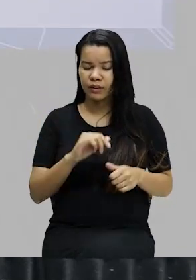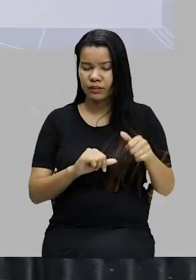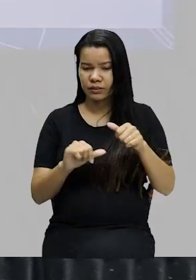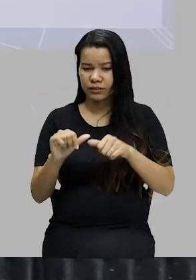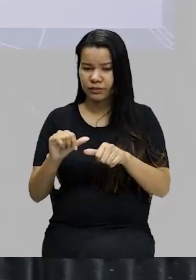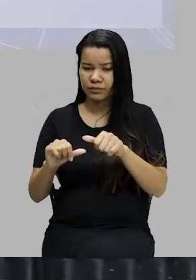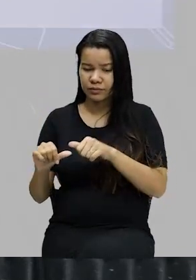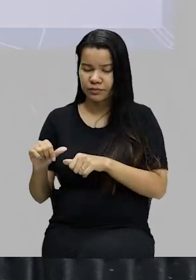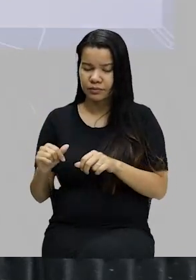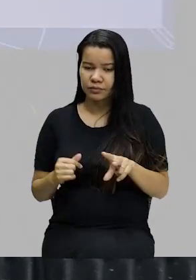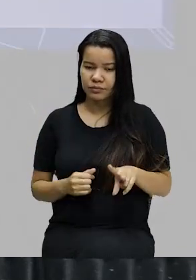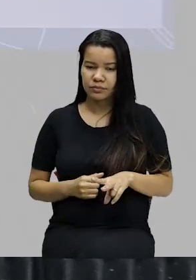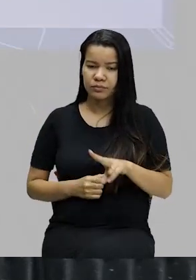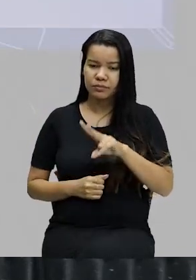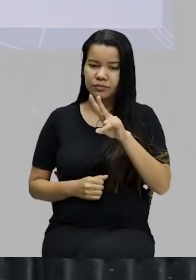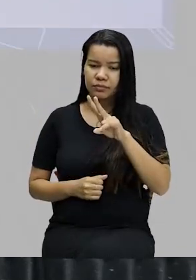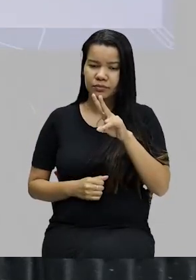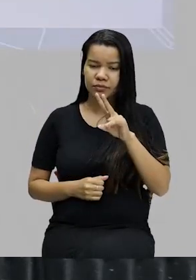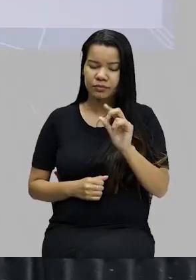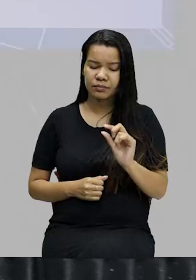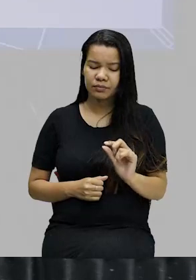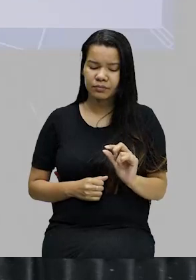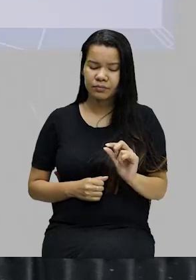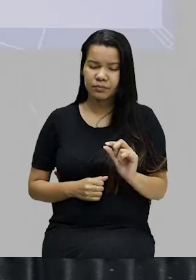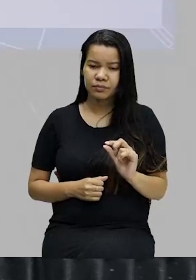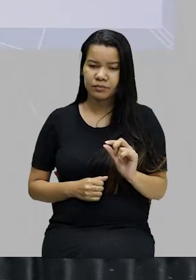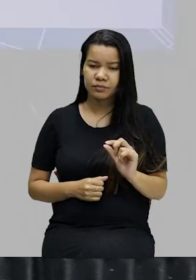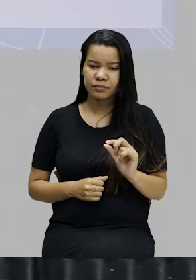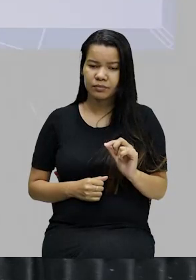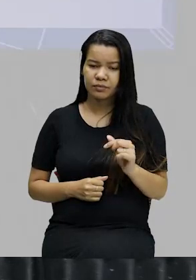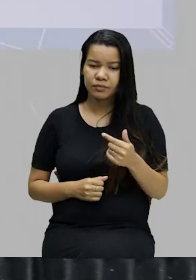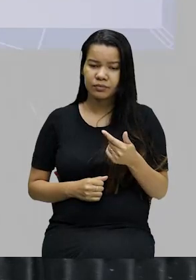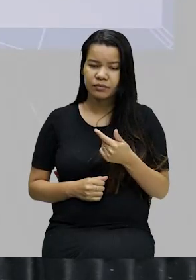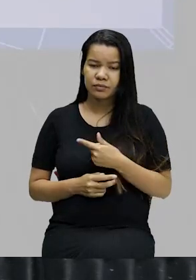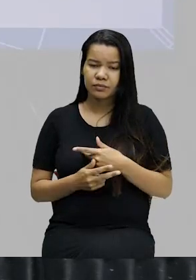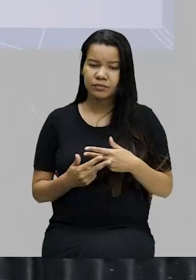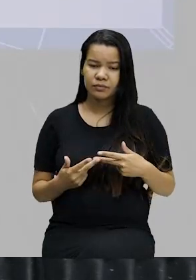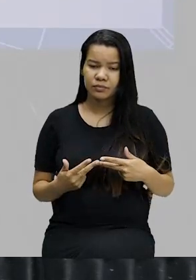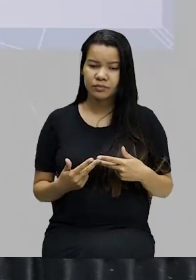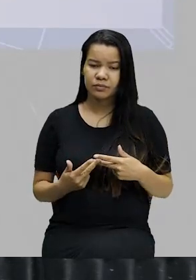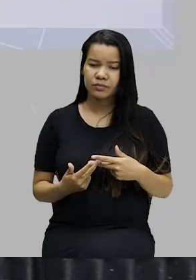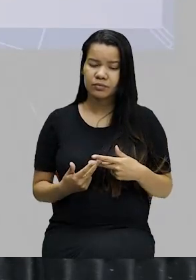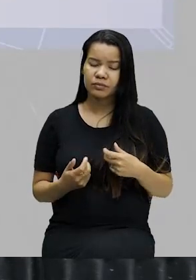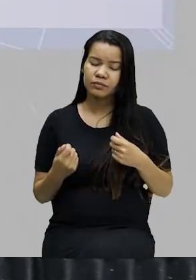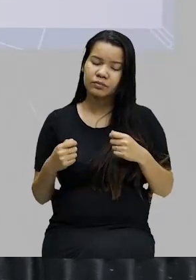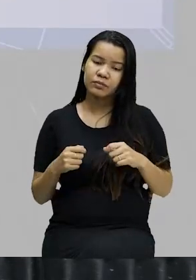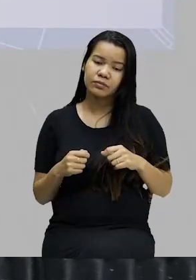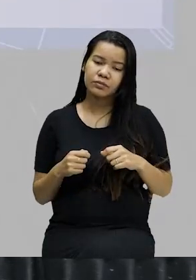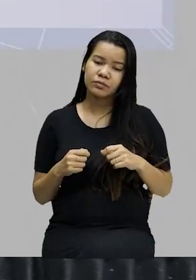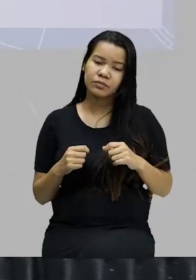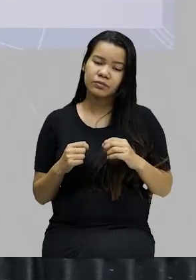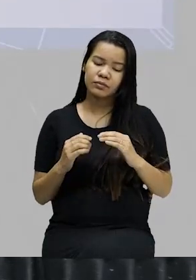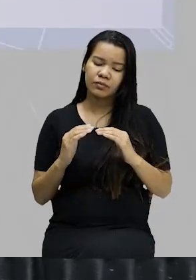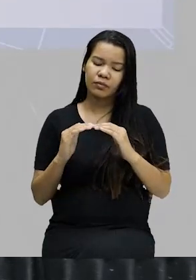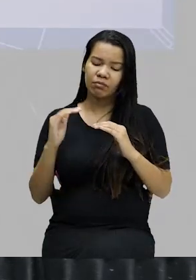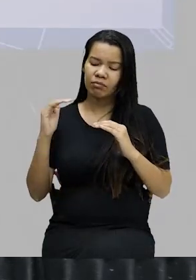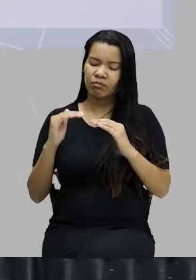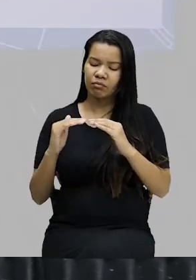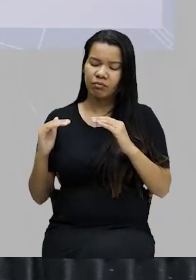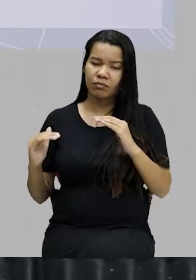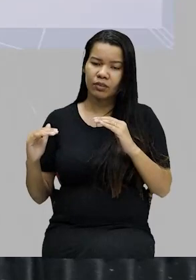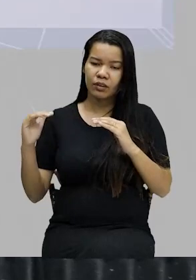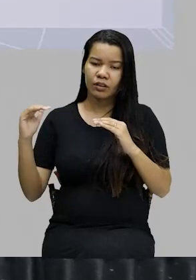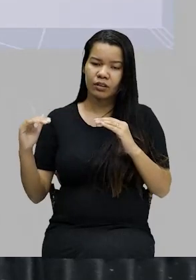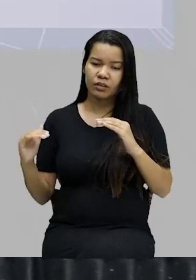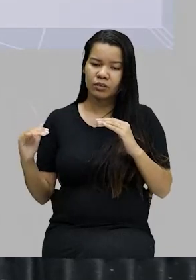transformar esses valores tão pequenos em algo que pode ser medido, certo? Pode